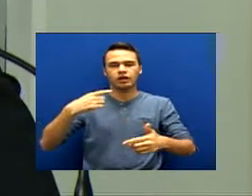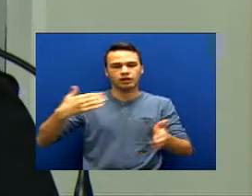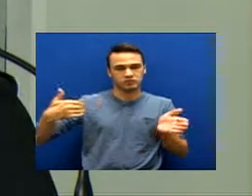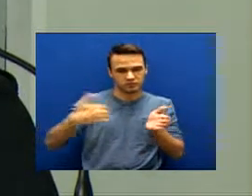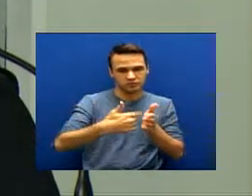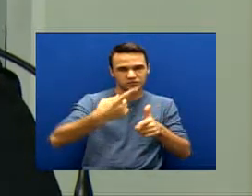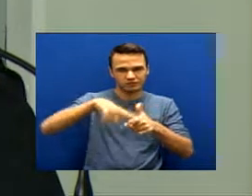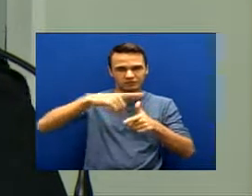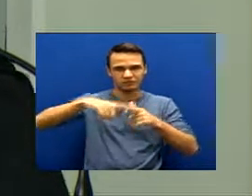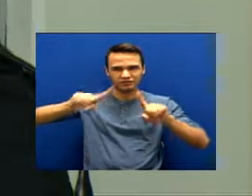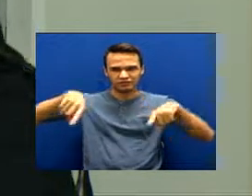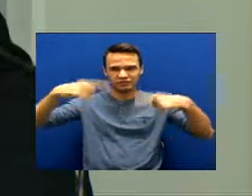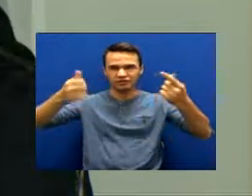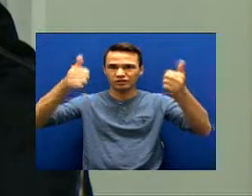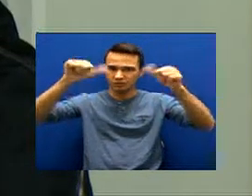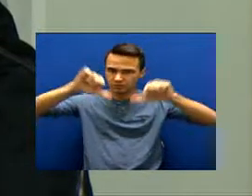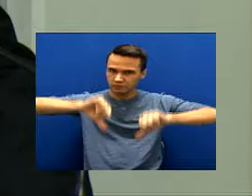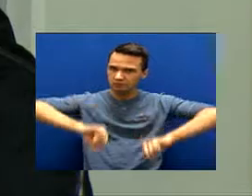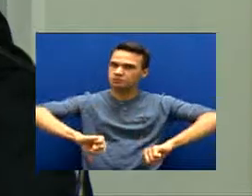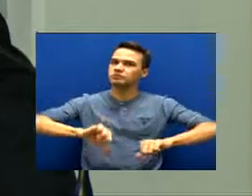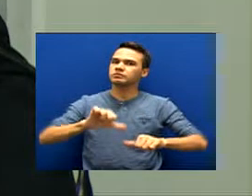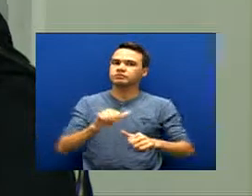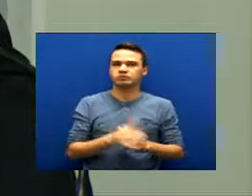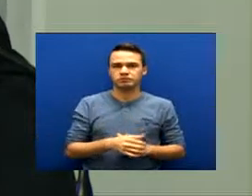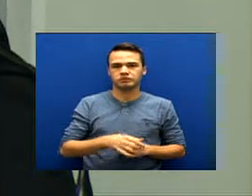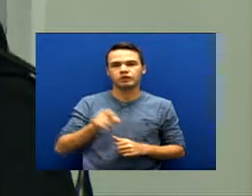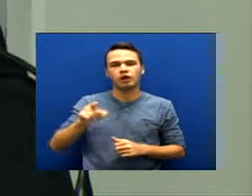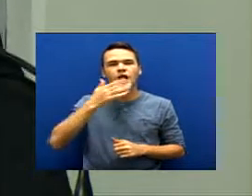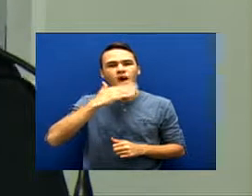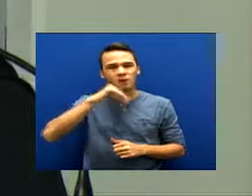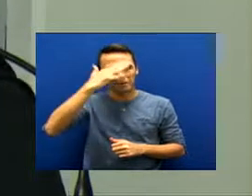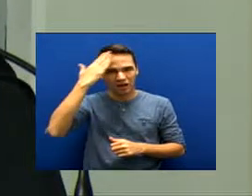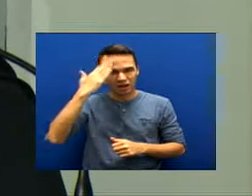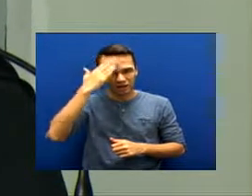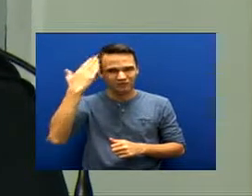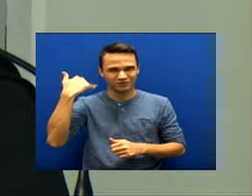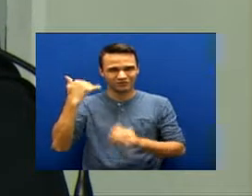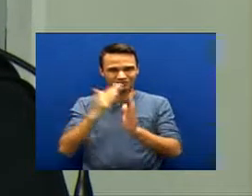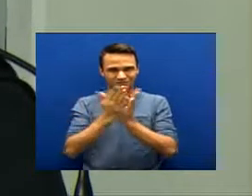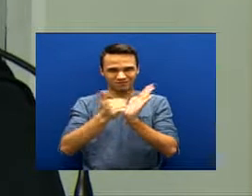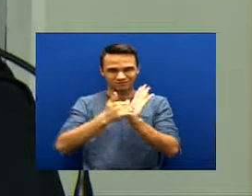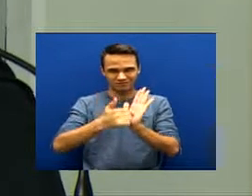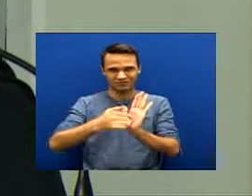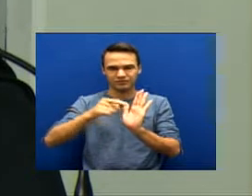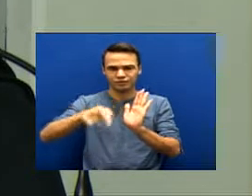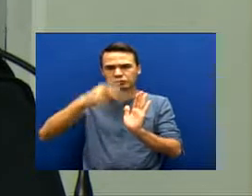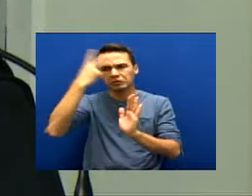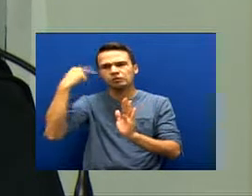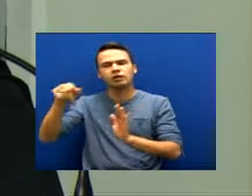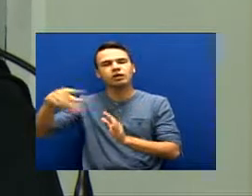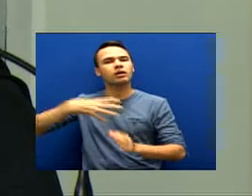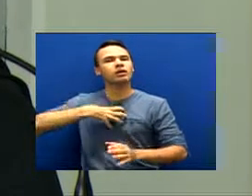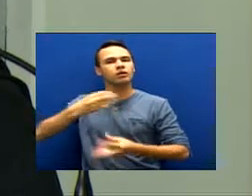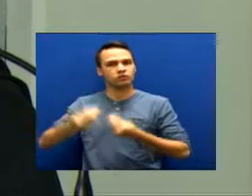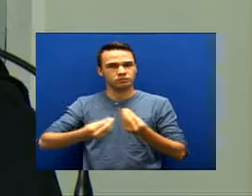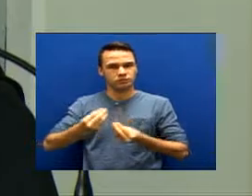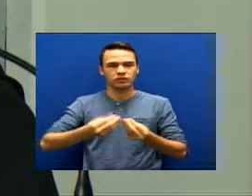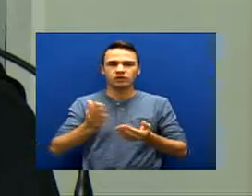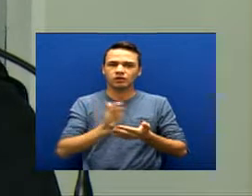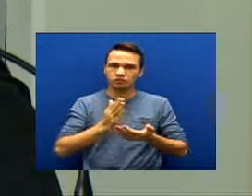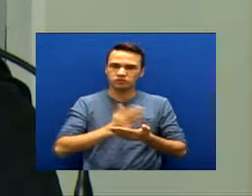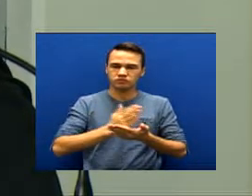bombardeados constantemente por situações que nos tiram a tranquilidade, nos tiram a paz, o